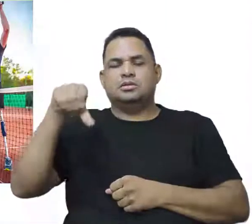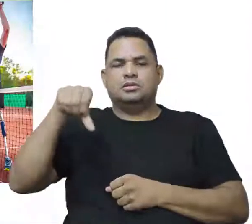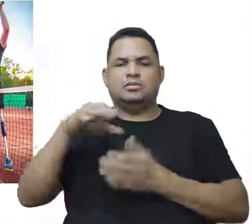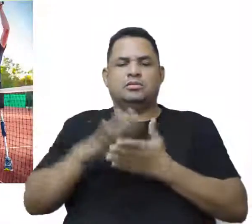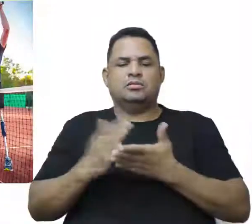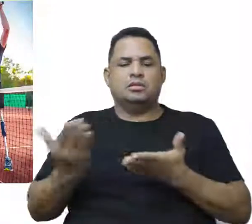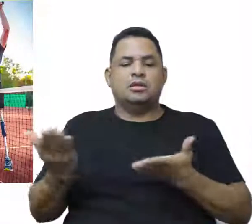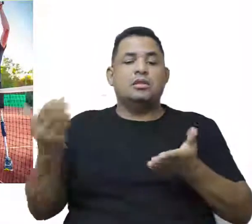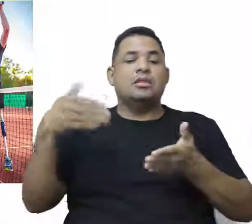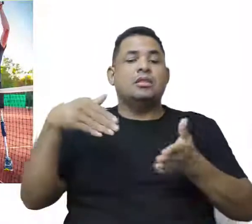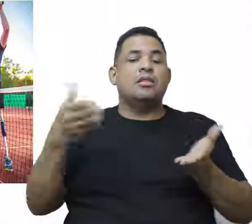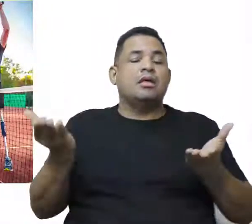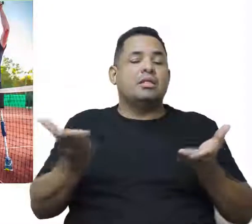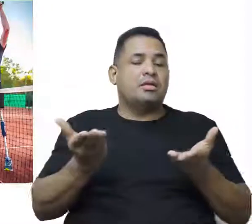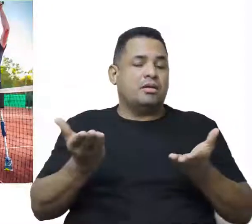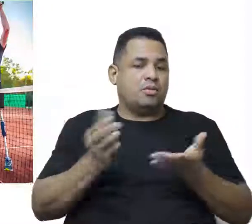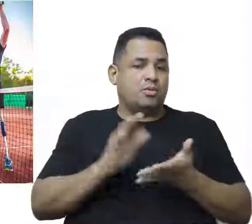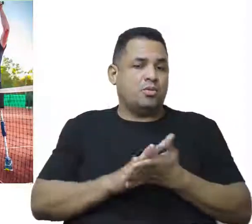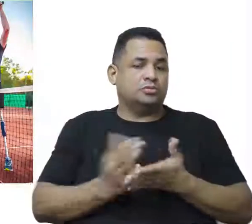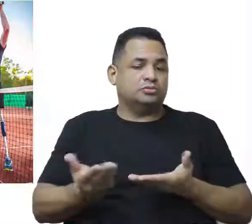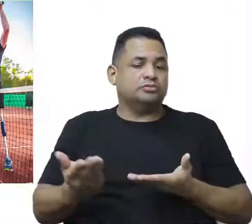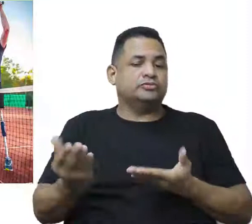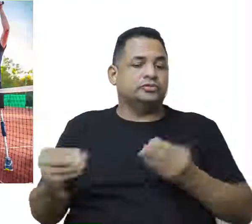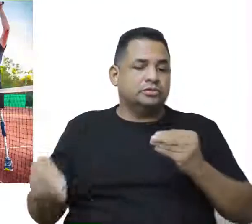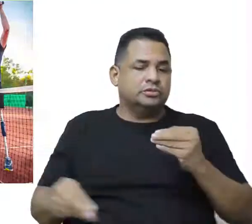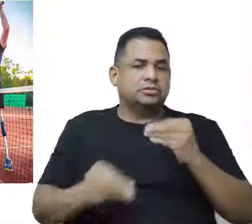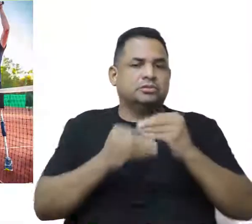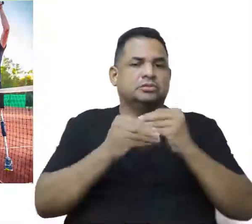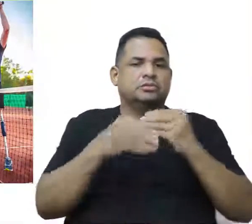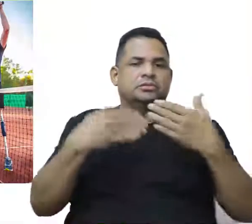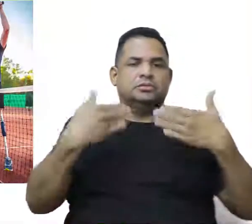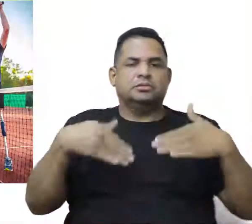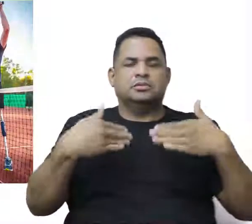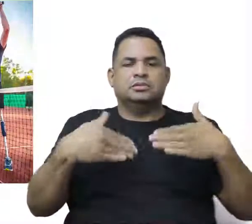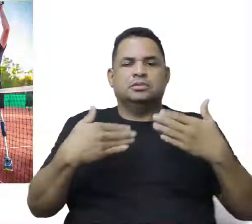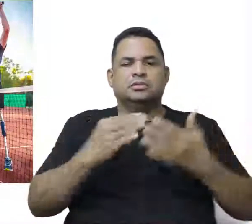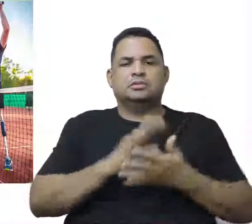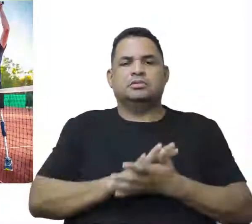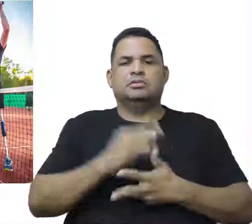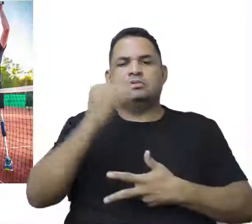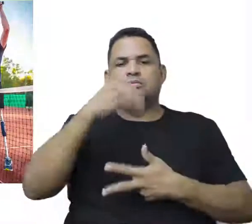cá, elas foram incluídas nas provas do Enem.